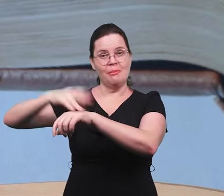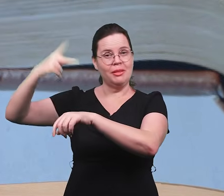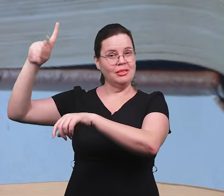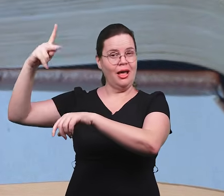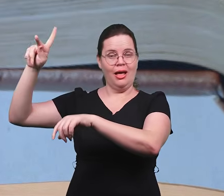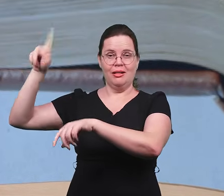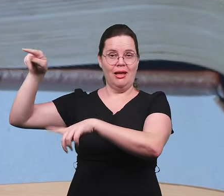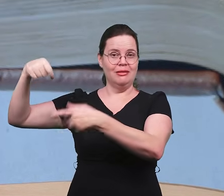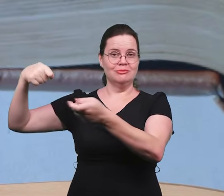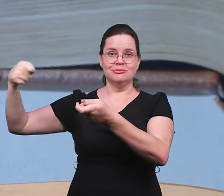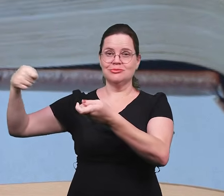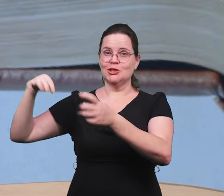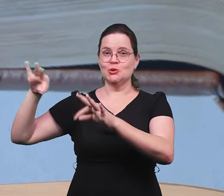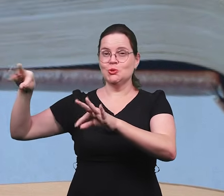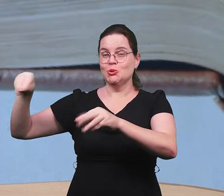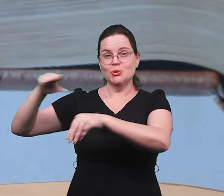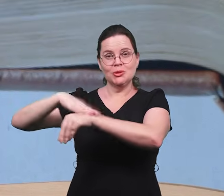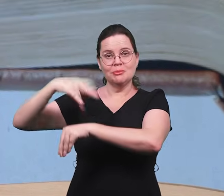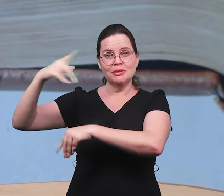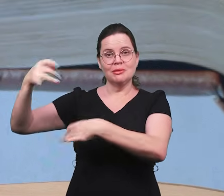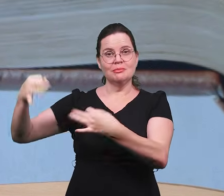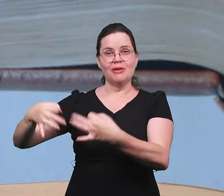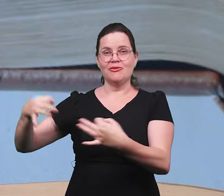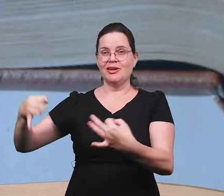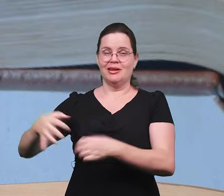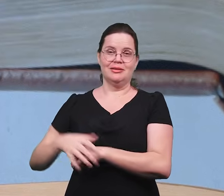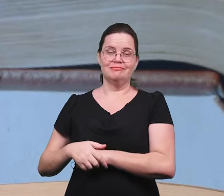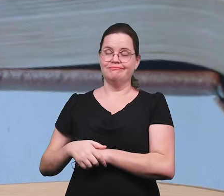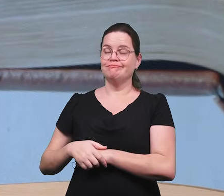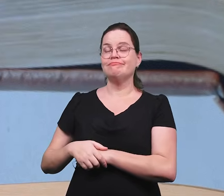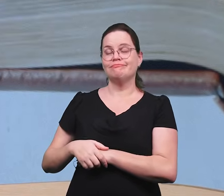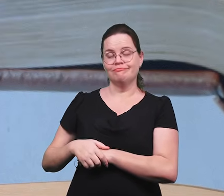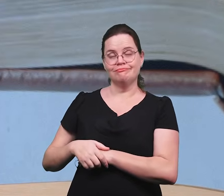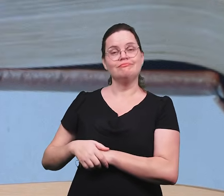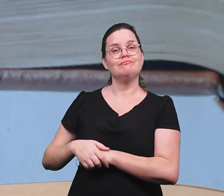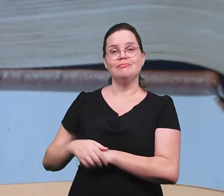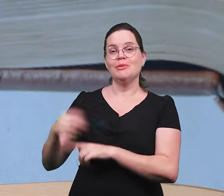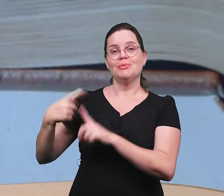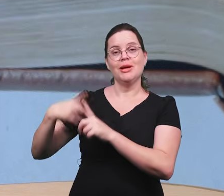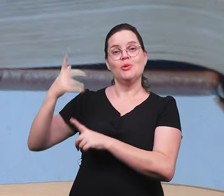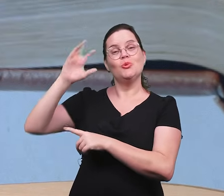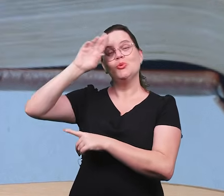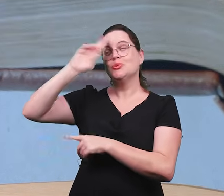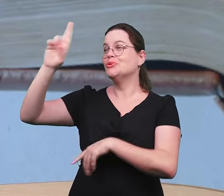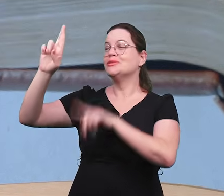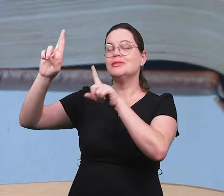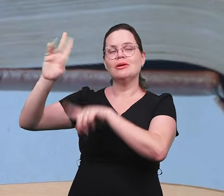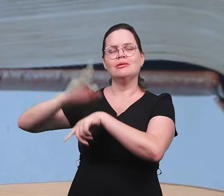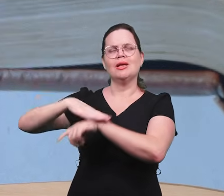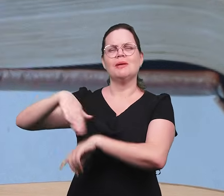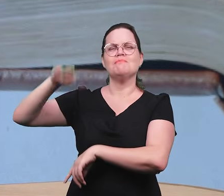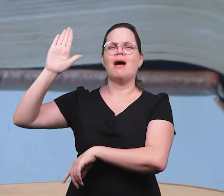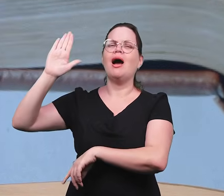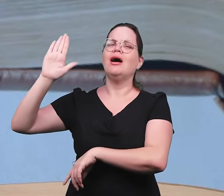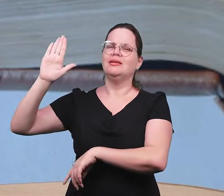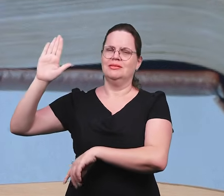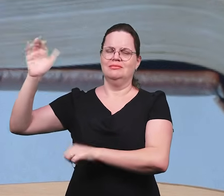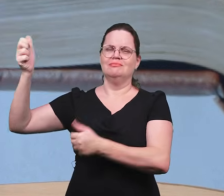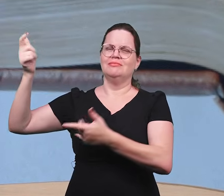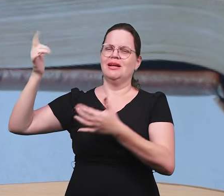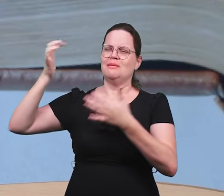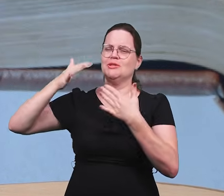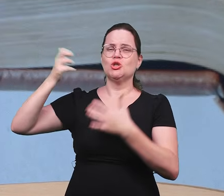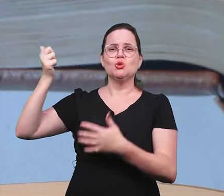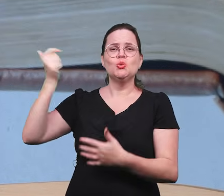e o tempo de Deus é o tempo perfeito, né? O Senhor tem muito mais para nos dar, além daquilo que nós pedimos